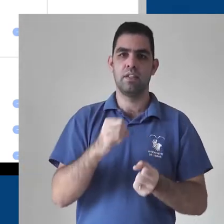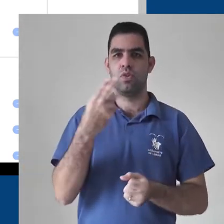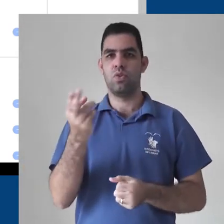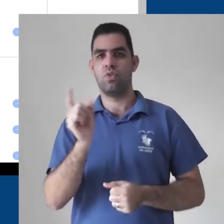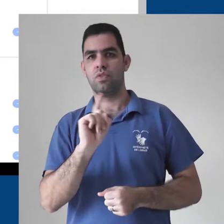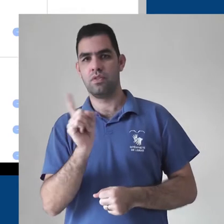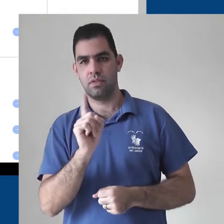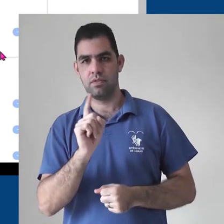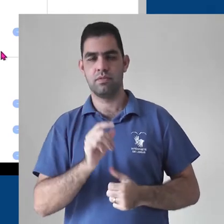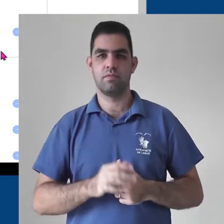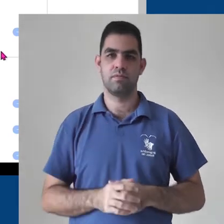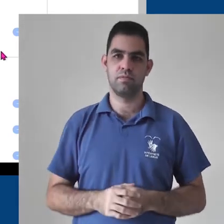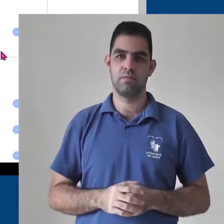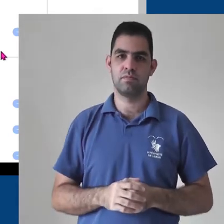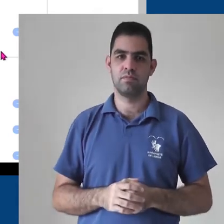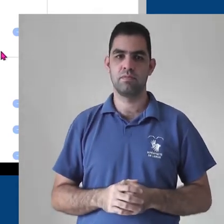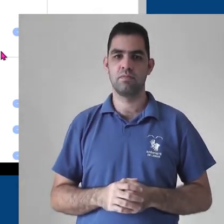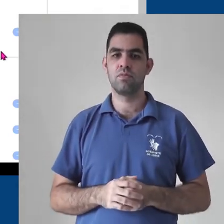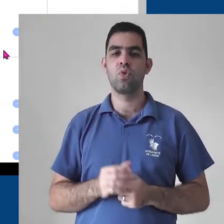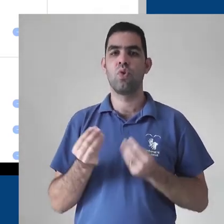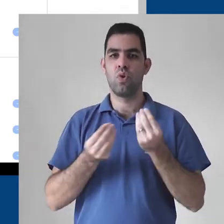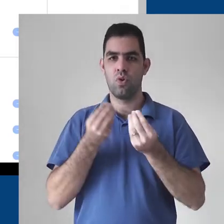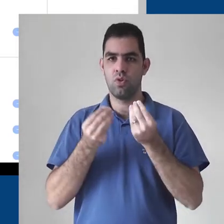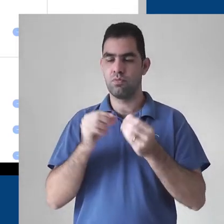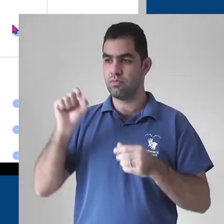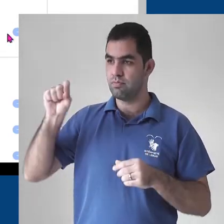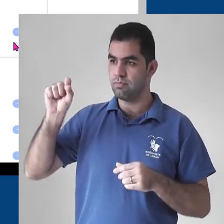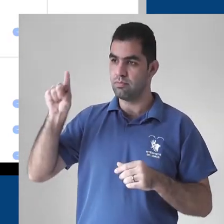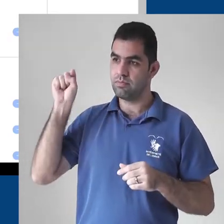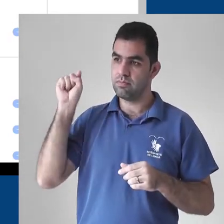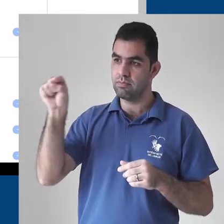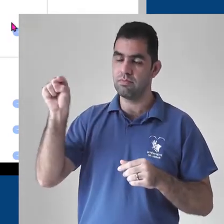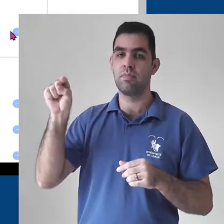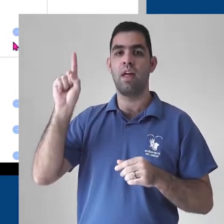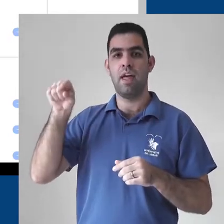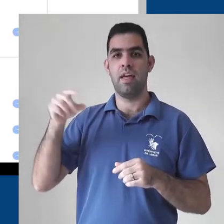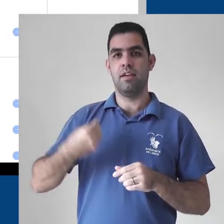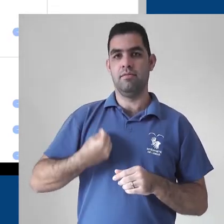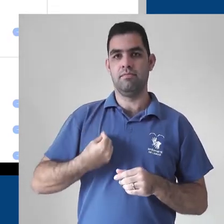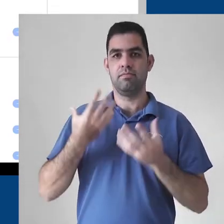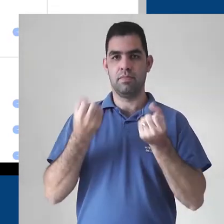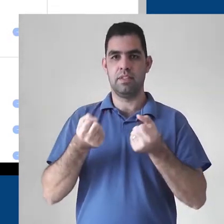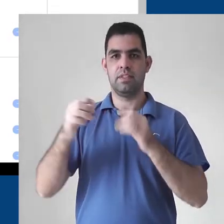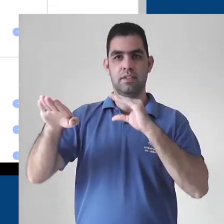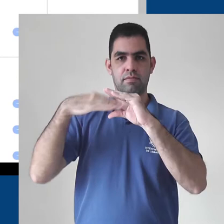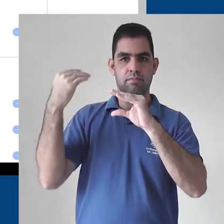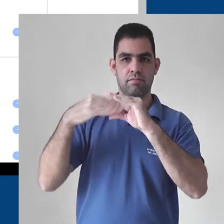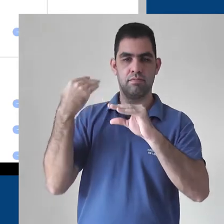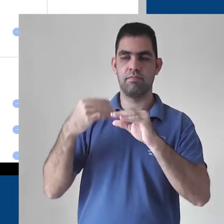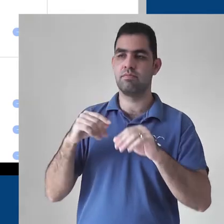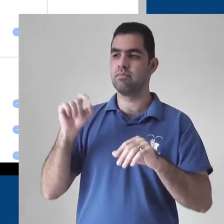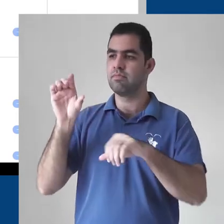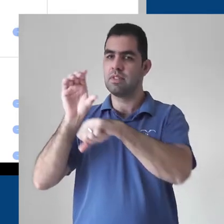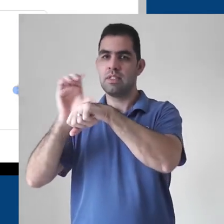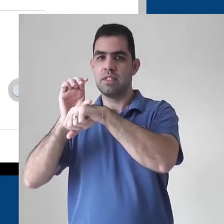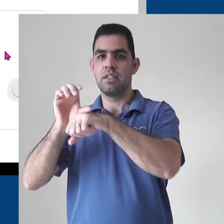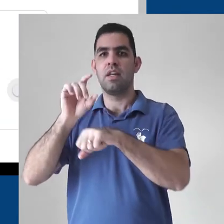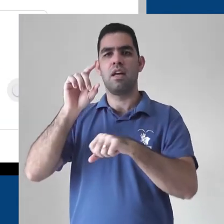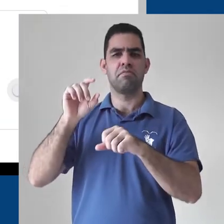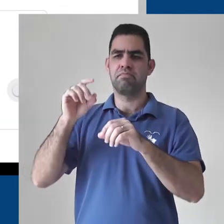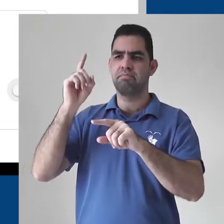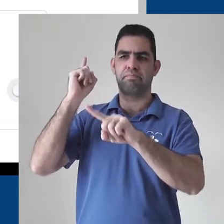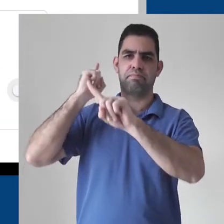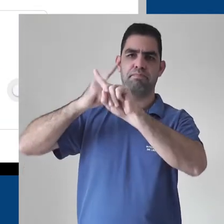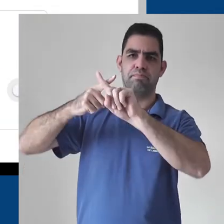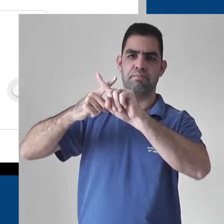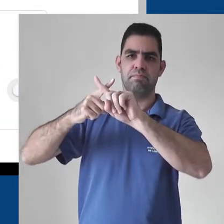receber notificações por e-mail alterando o estado do botão azul sendo que Azul a opção está habilitada e ensinos